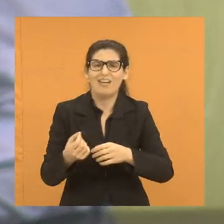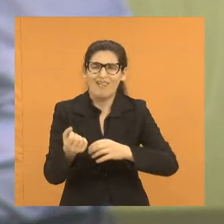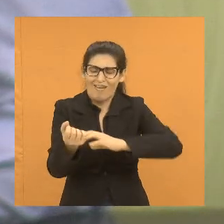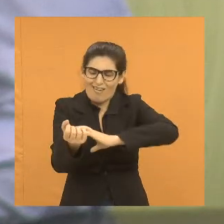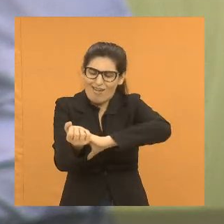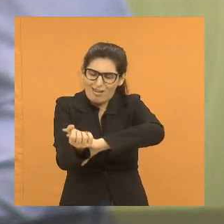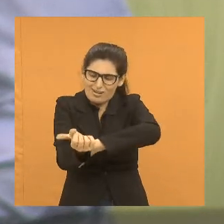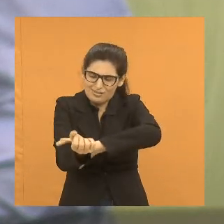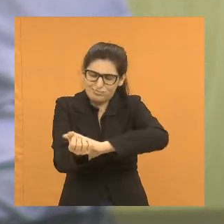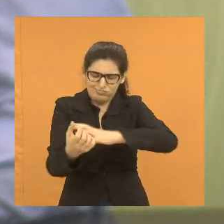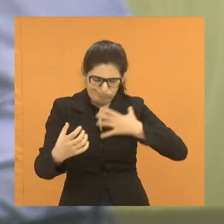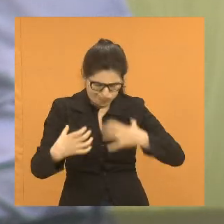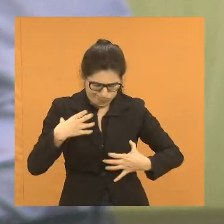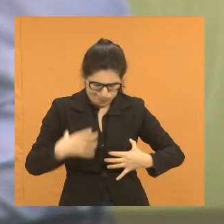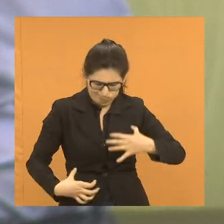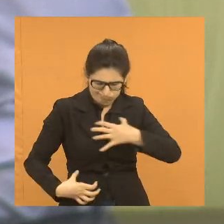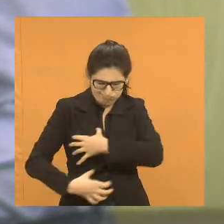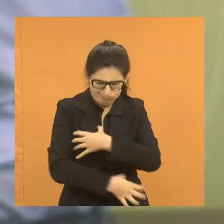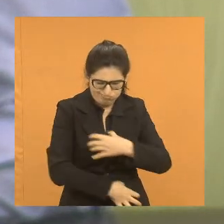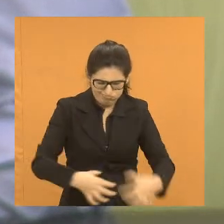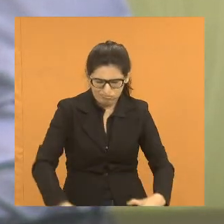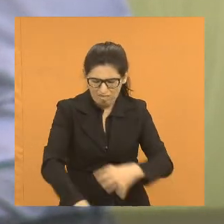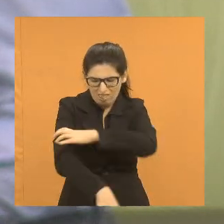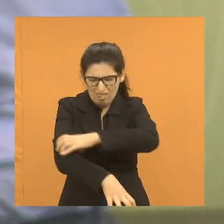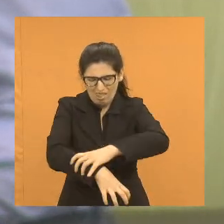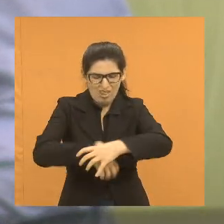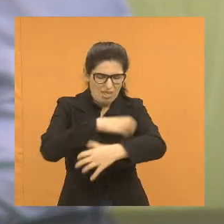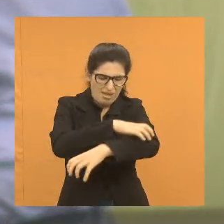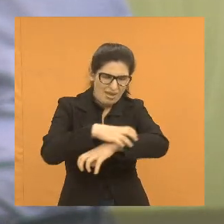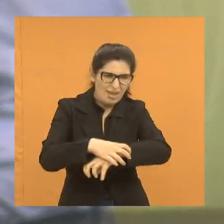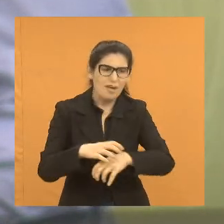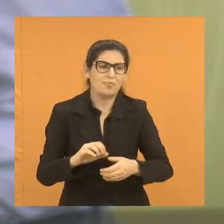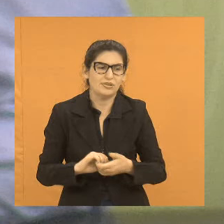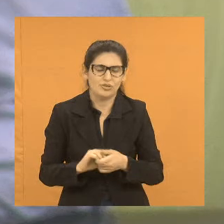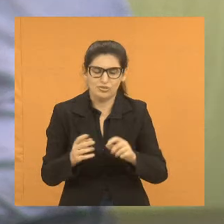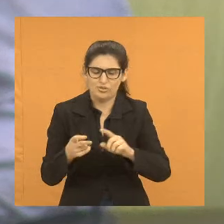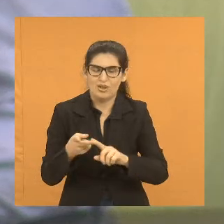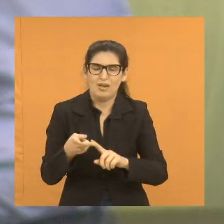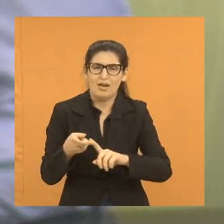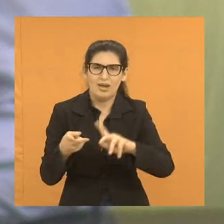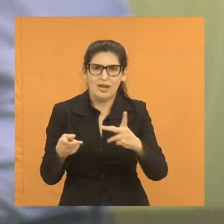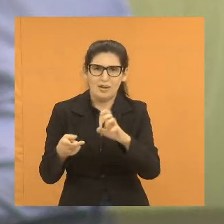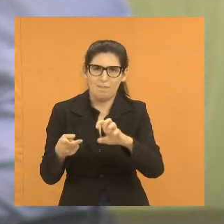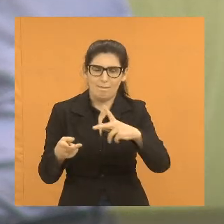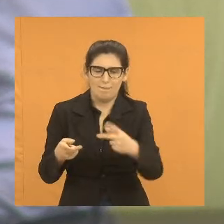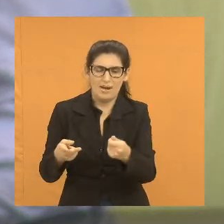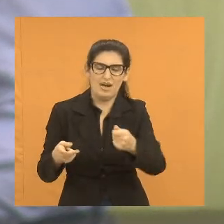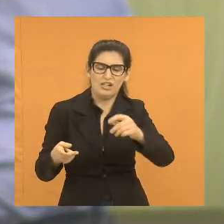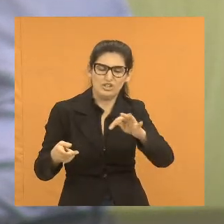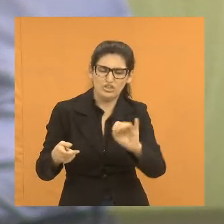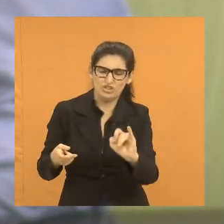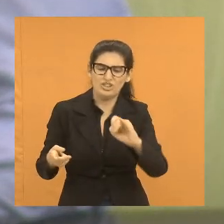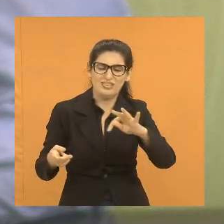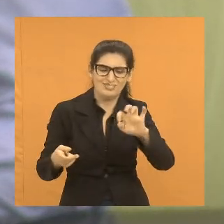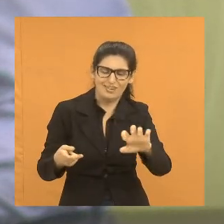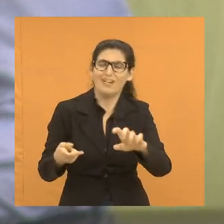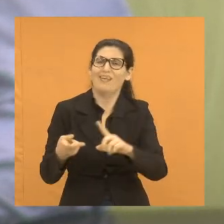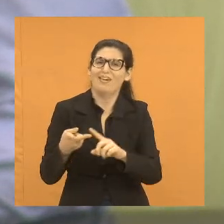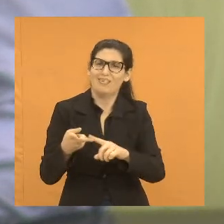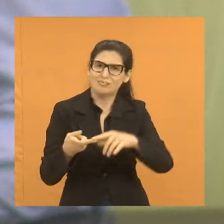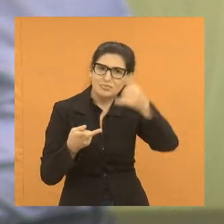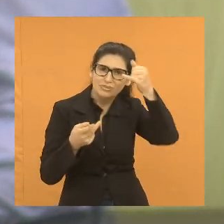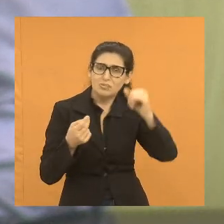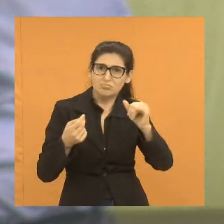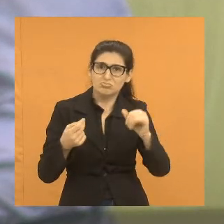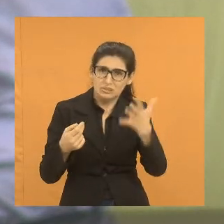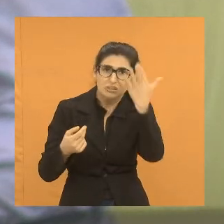tuberculose, hepatites, né? E ele foi o primeiro médico sanitarista mesmo da cidade, né? Maior orgulho de ter